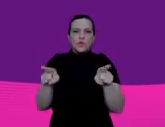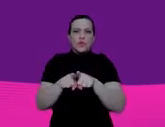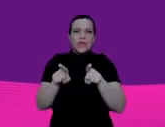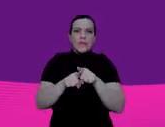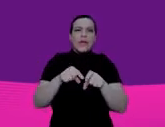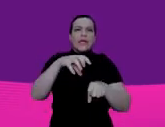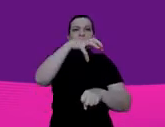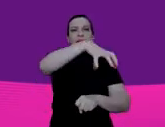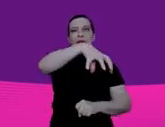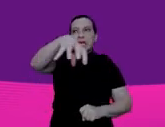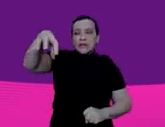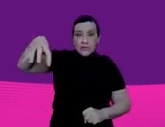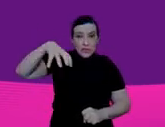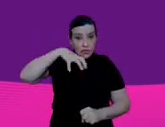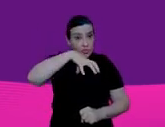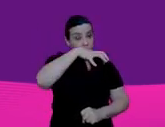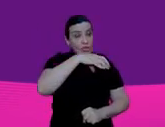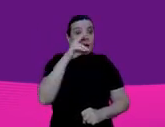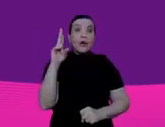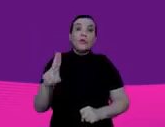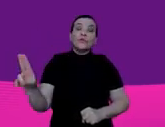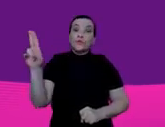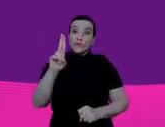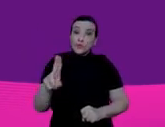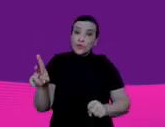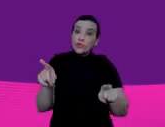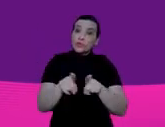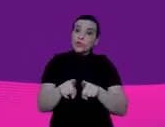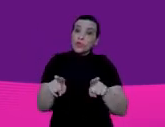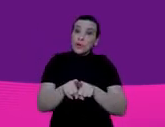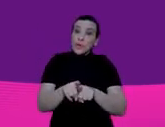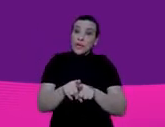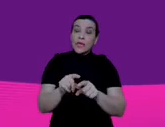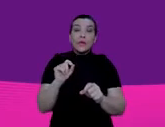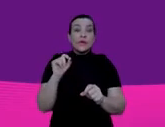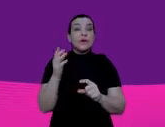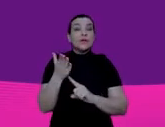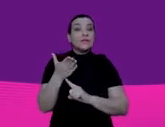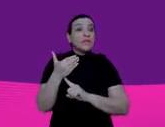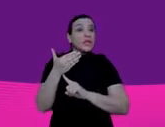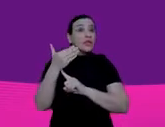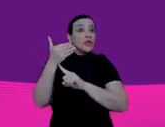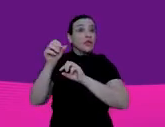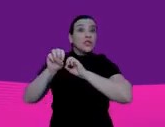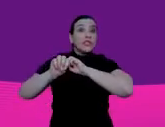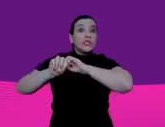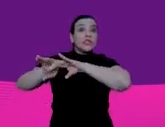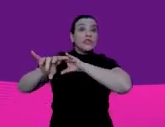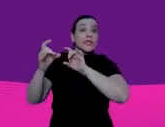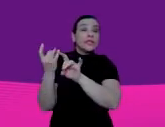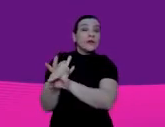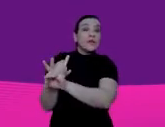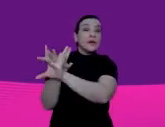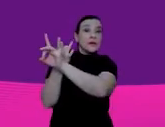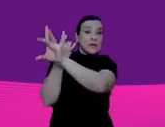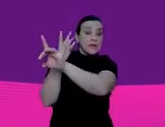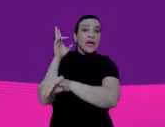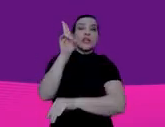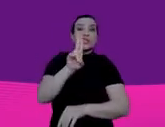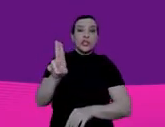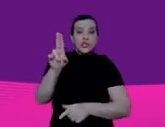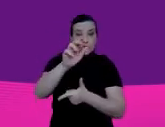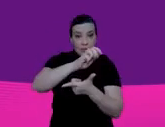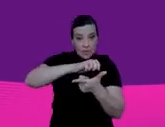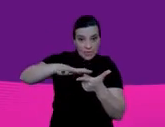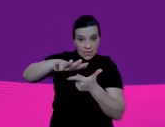também utilizando a tecnologia de educação à distância. Então, a gente utiliza essa plataforma da United Health de